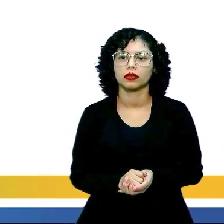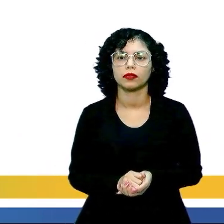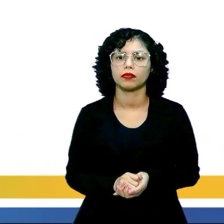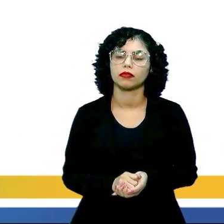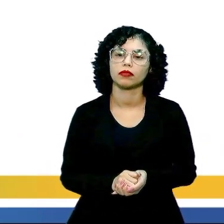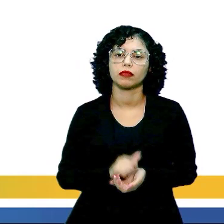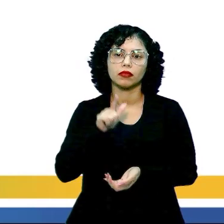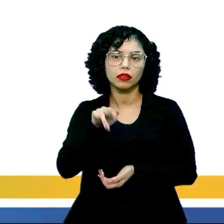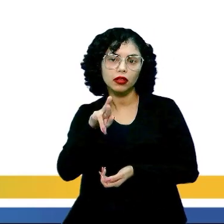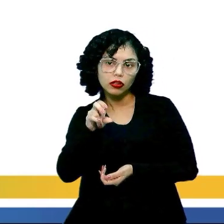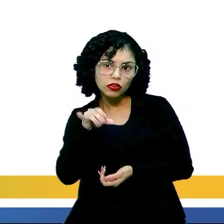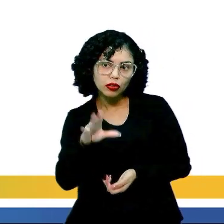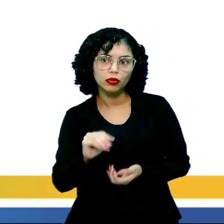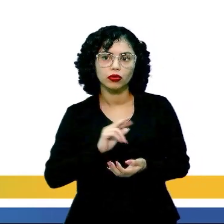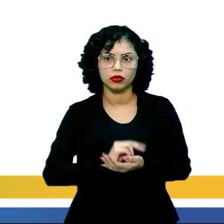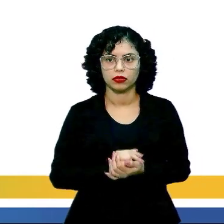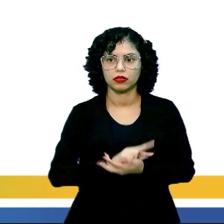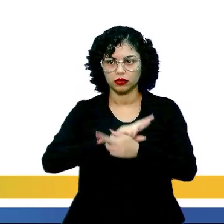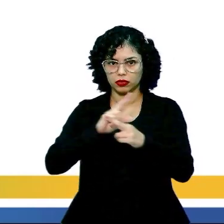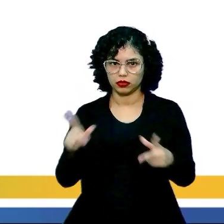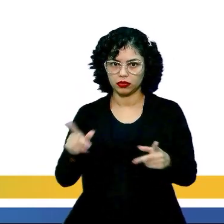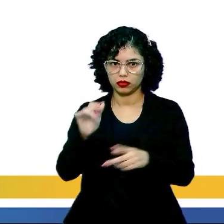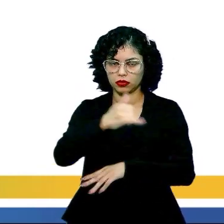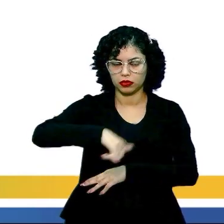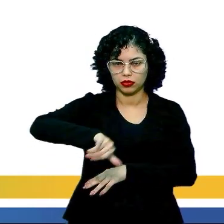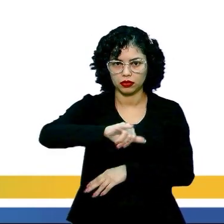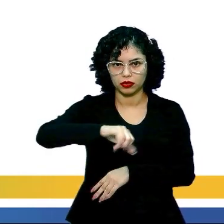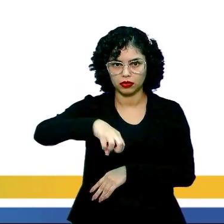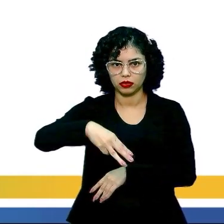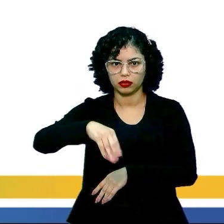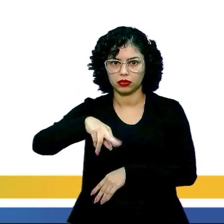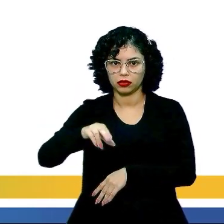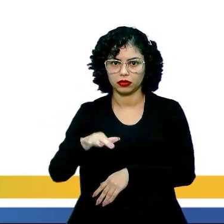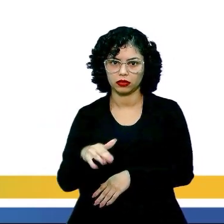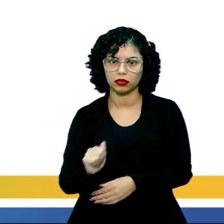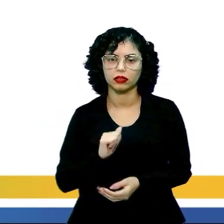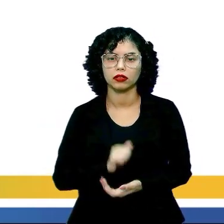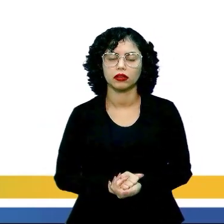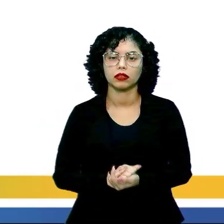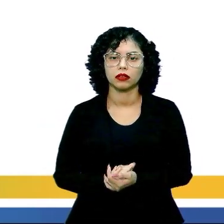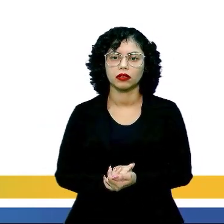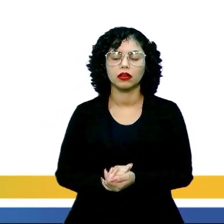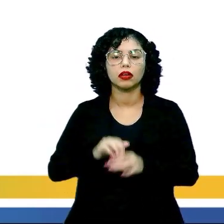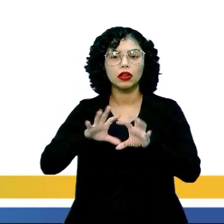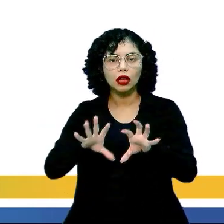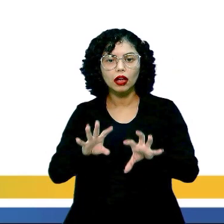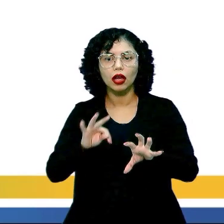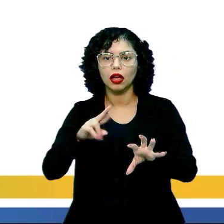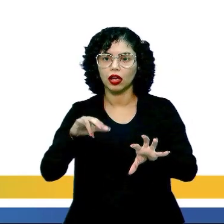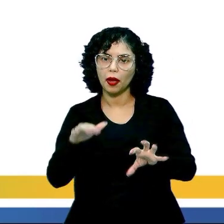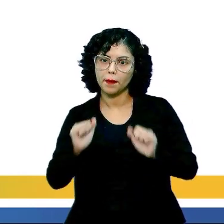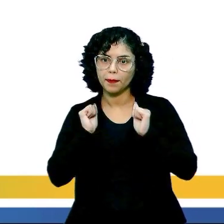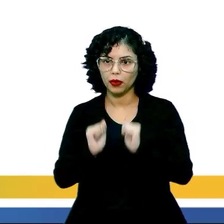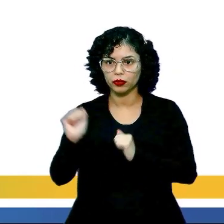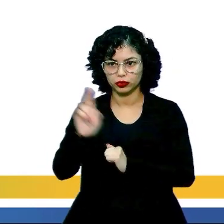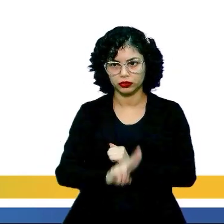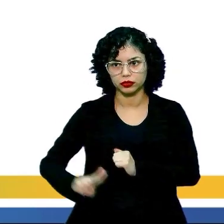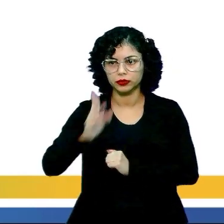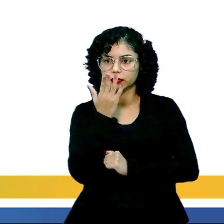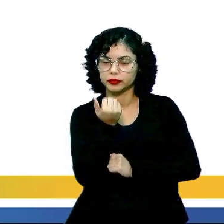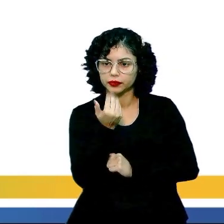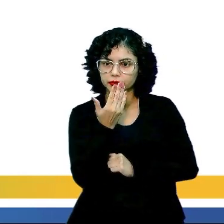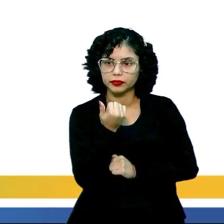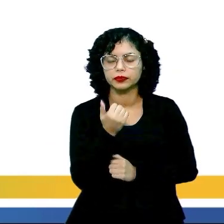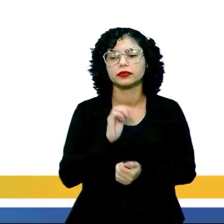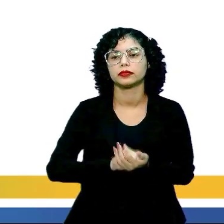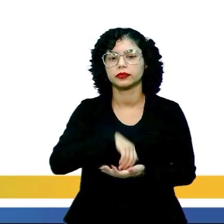tóxicos e alergênicos, diferentemente do óleo da mamona. Para que a torta possa ser utilizada